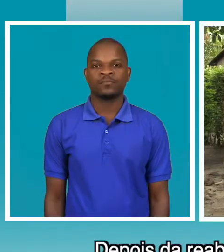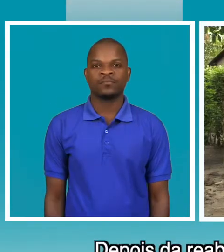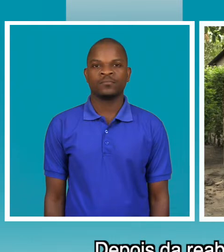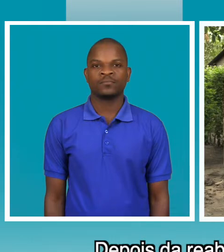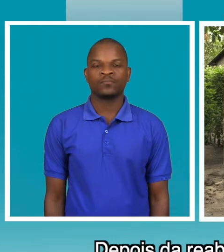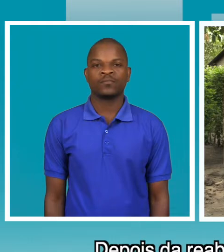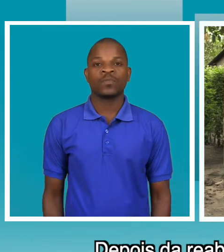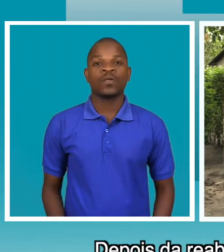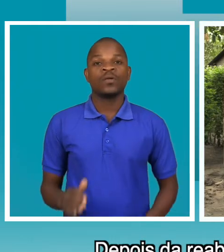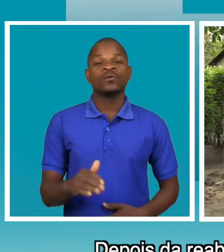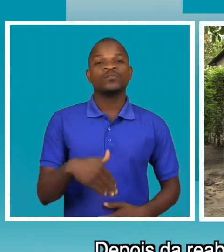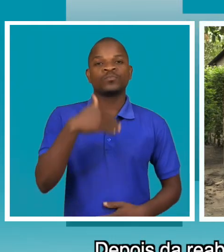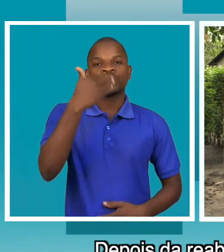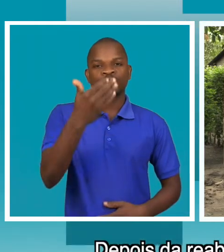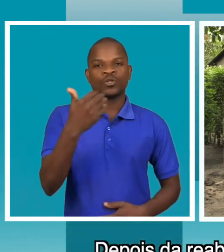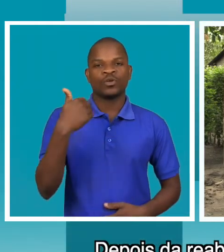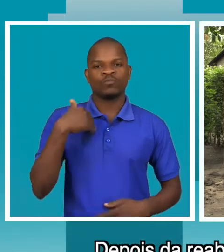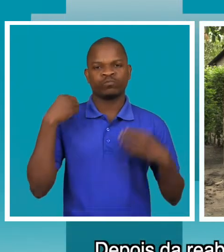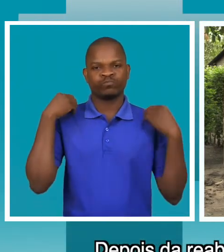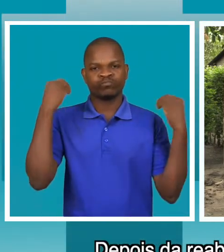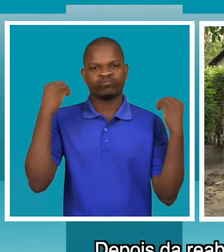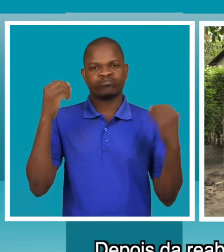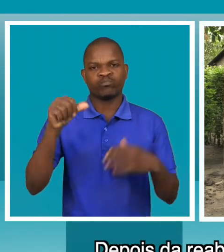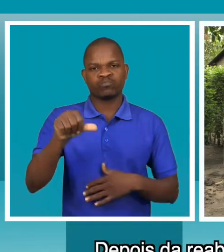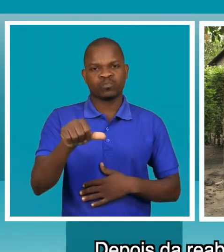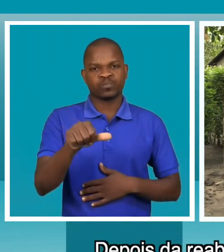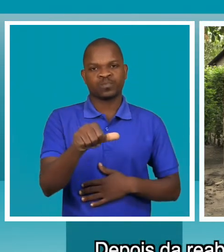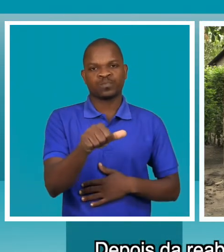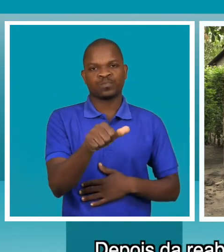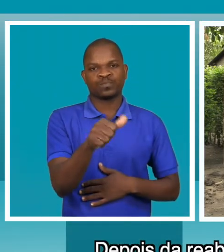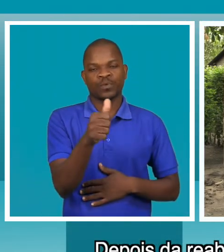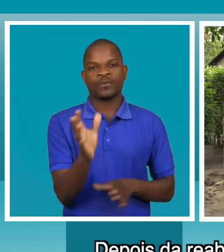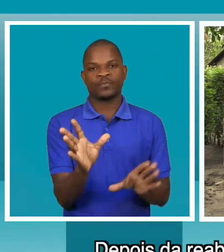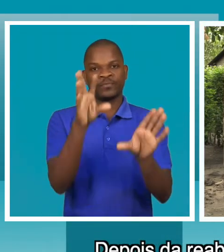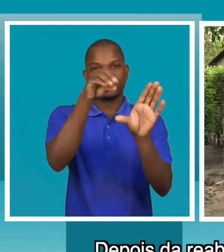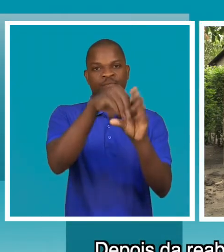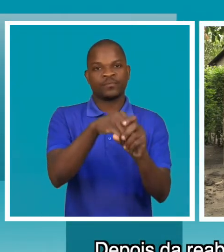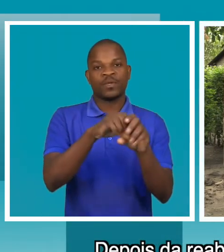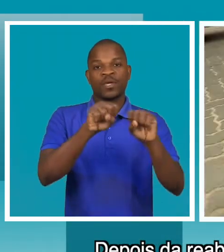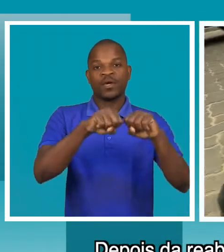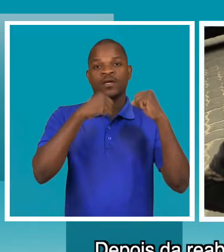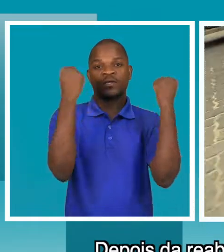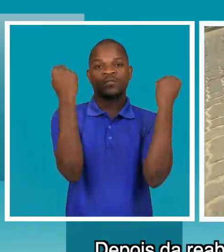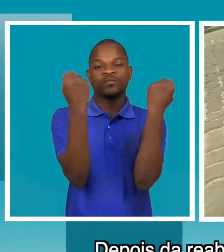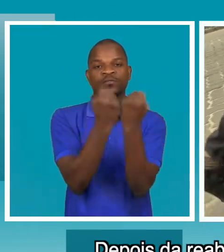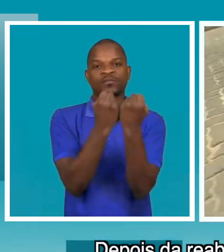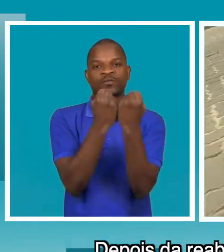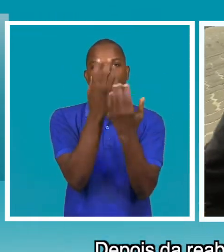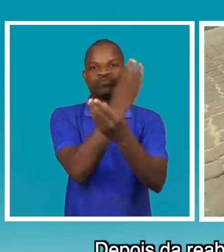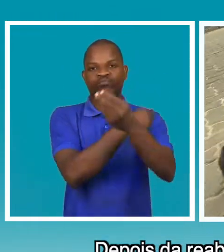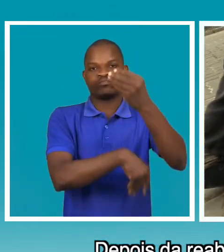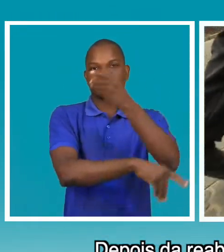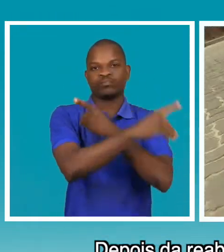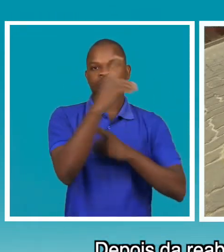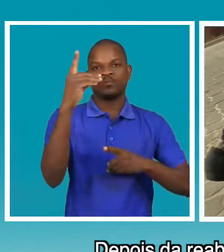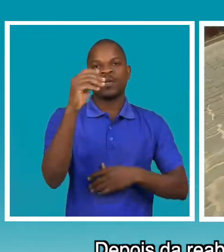dessa reabilitação da demo, depois de me enquadrar e trabalhar como ativista,